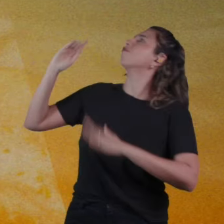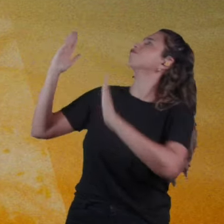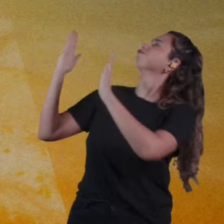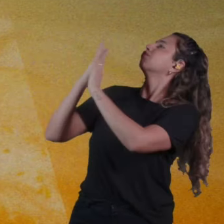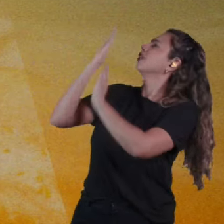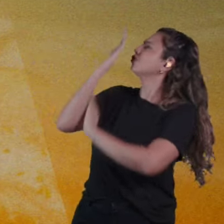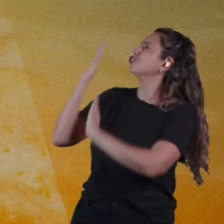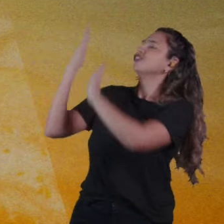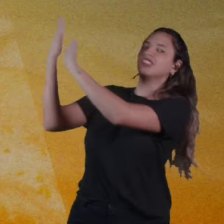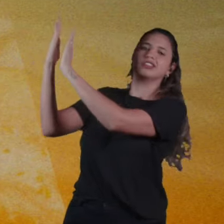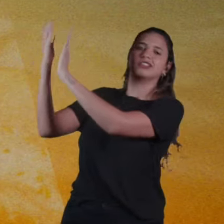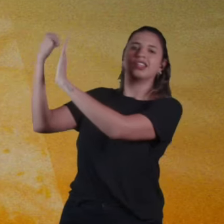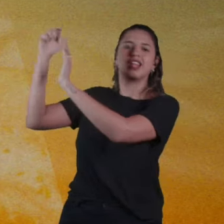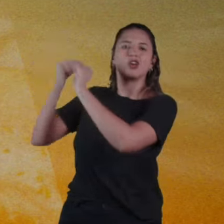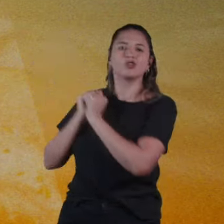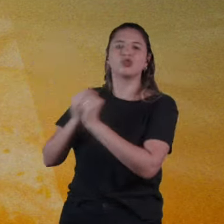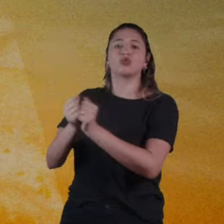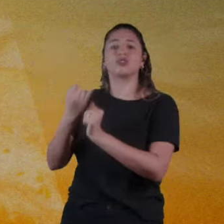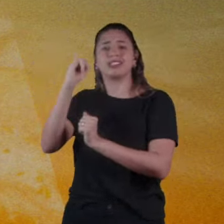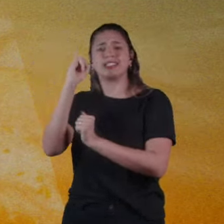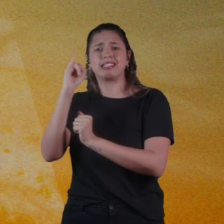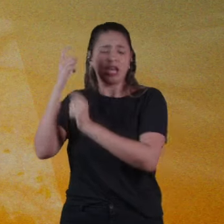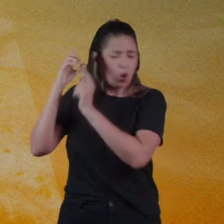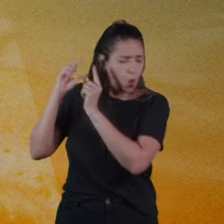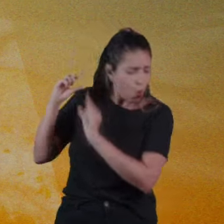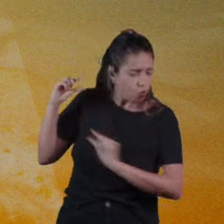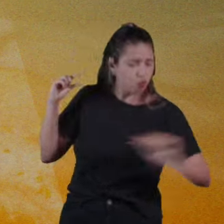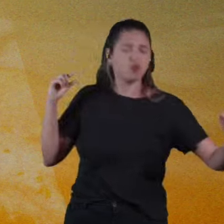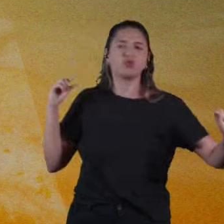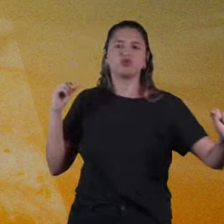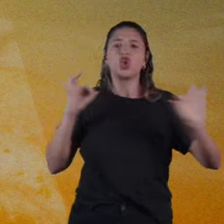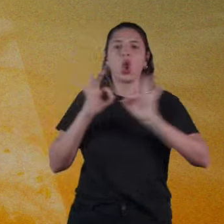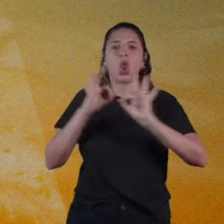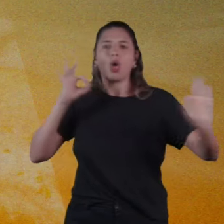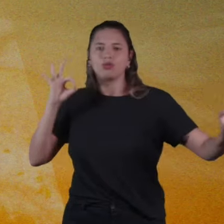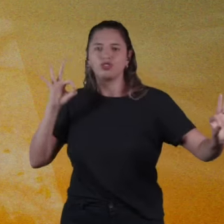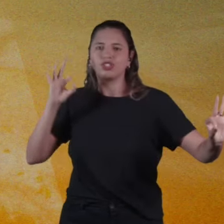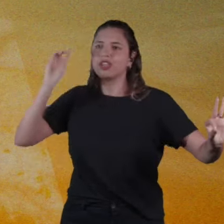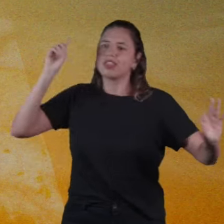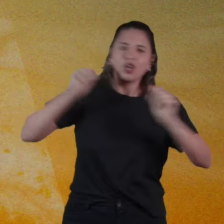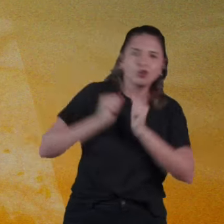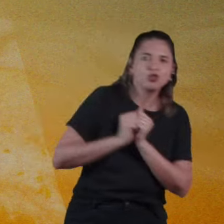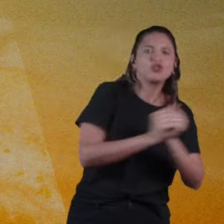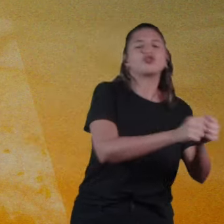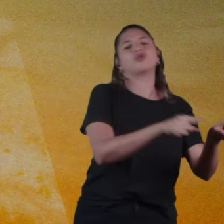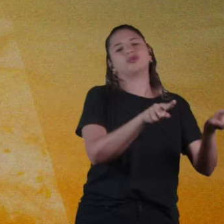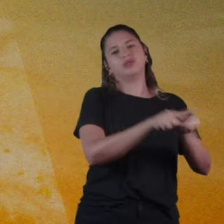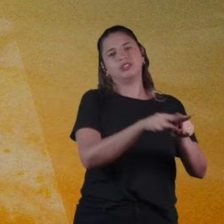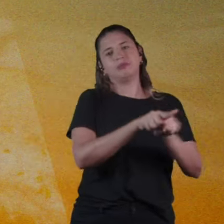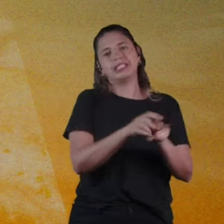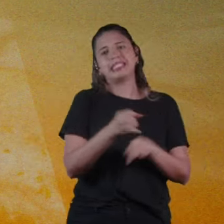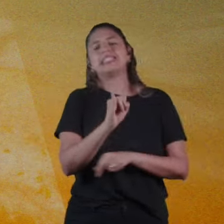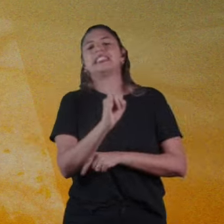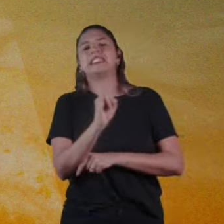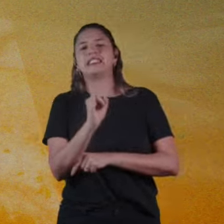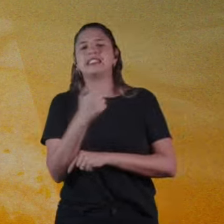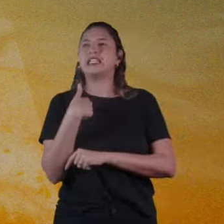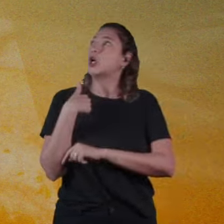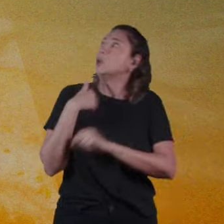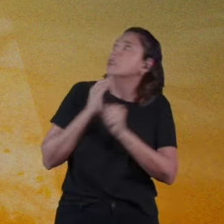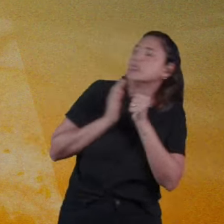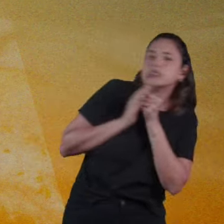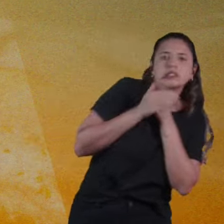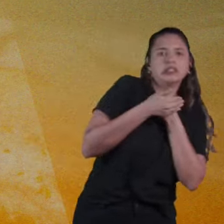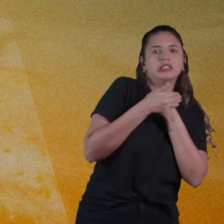estás, se faço a minha cama no mais profundo abismo, lá estás também. Se tomo as asas da alvorada e me detenho